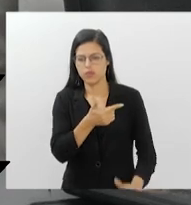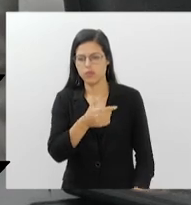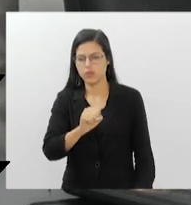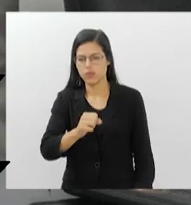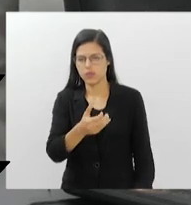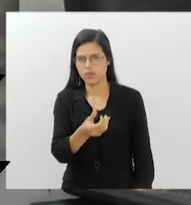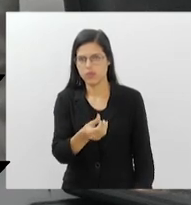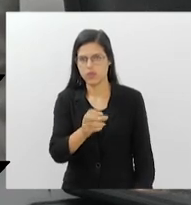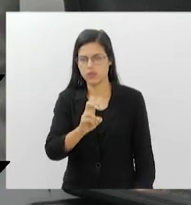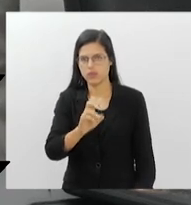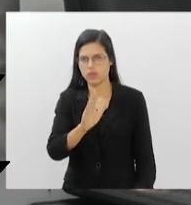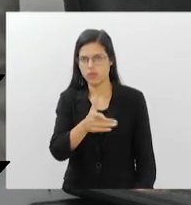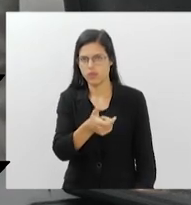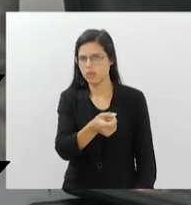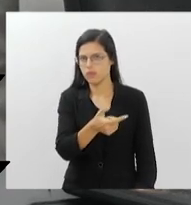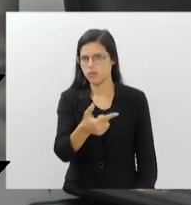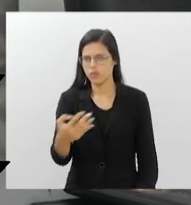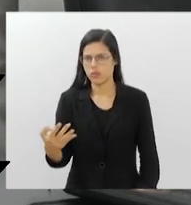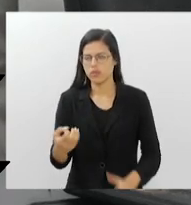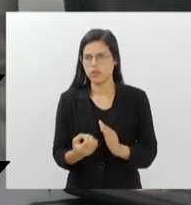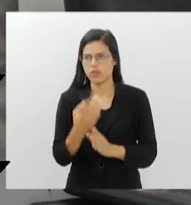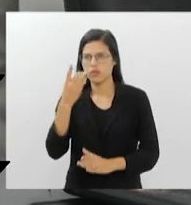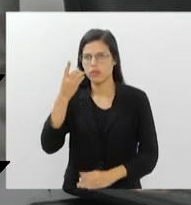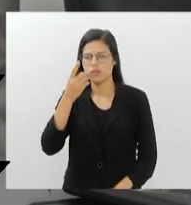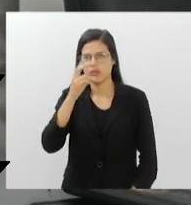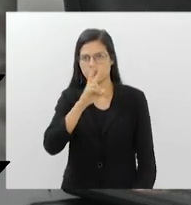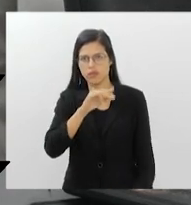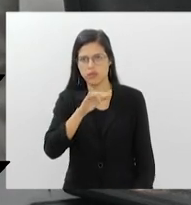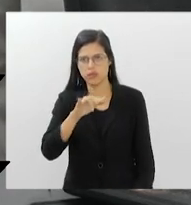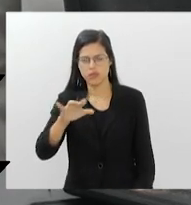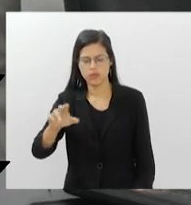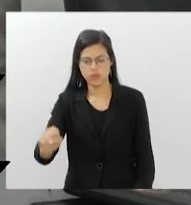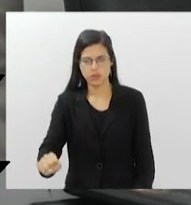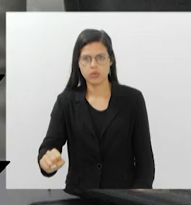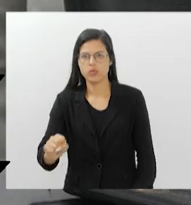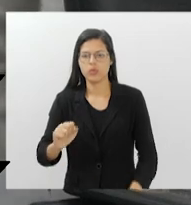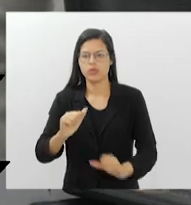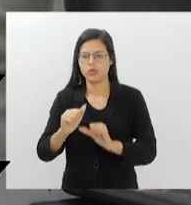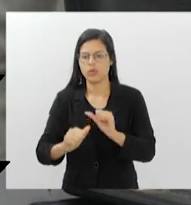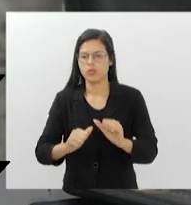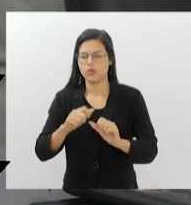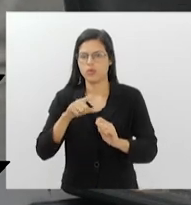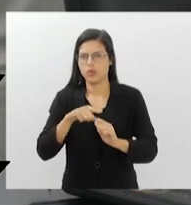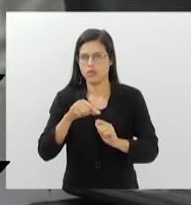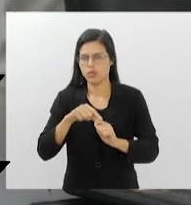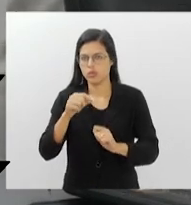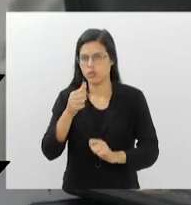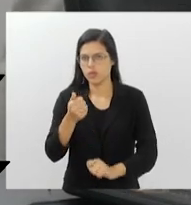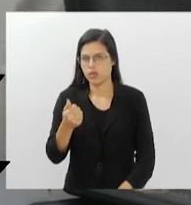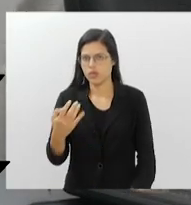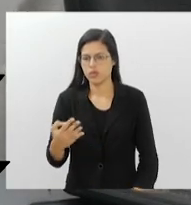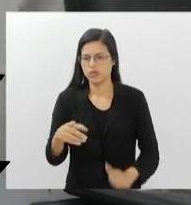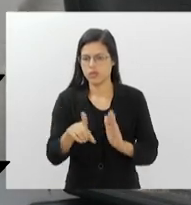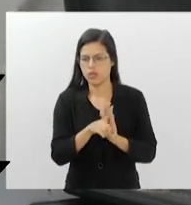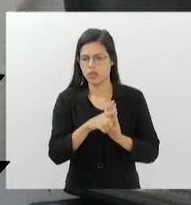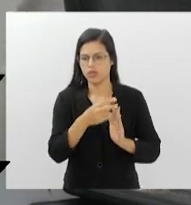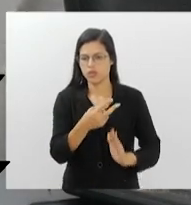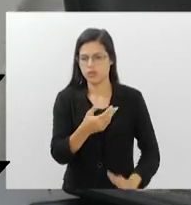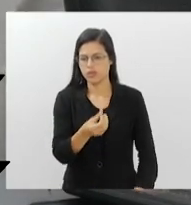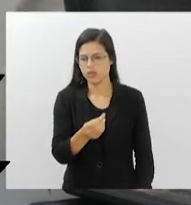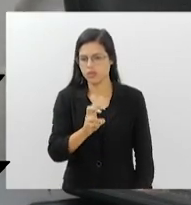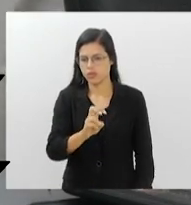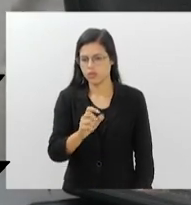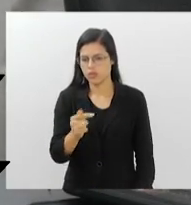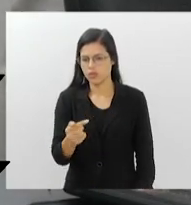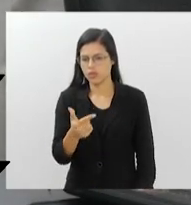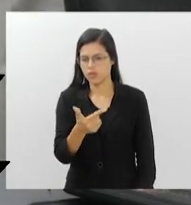2865 de 2024 de autoria do deputado Vinícius cosolo que altera o artigo 14 da Lei 2006 657